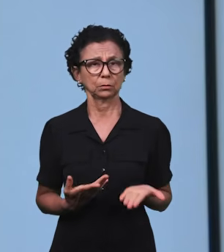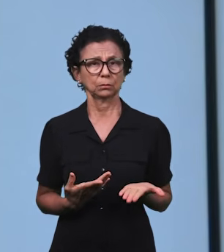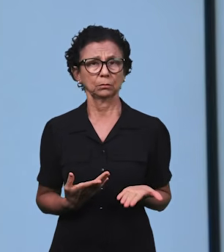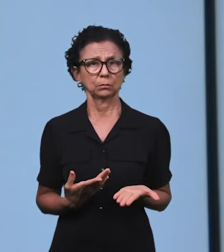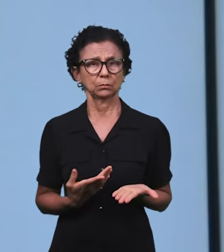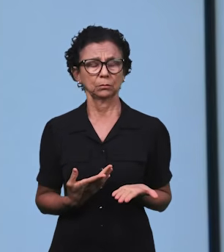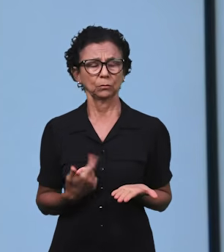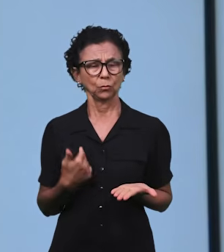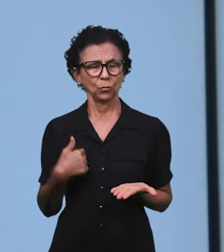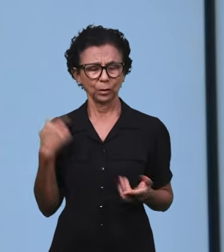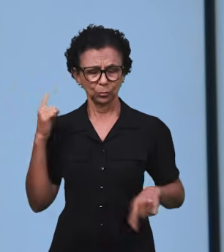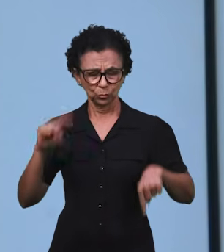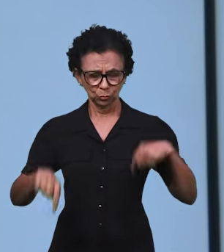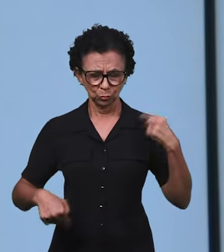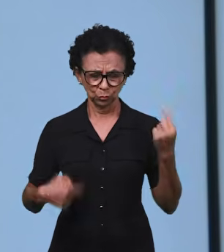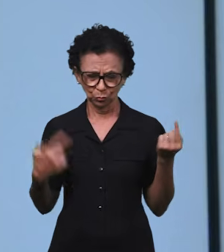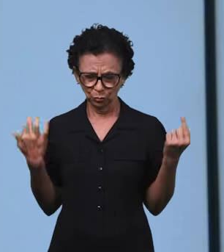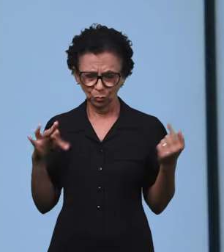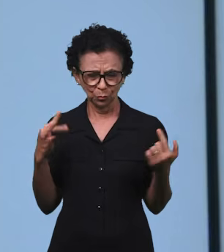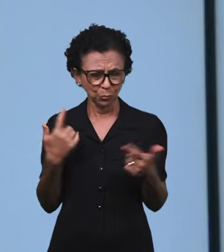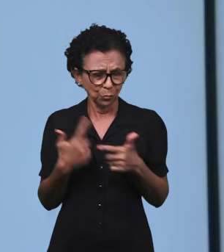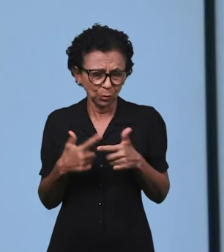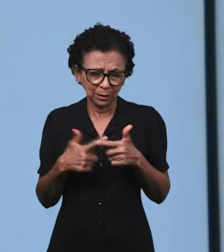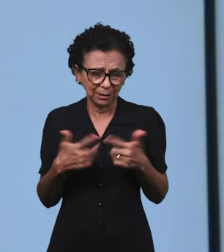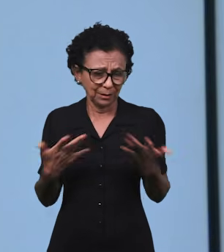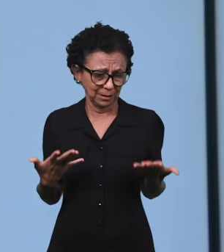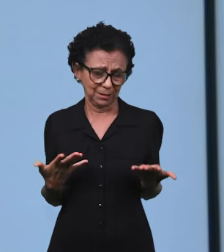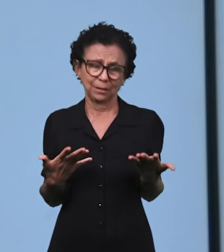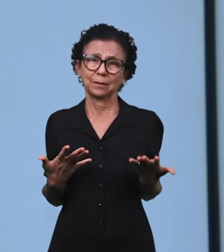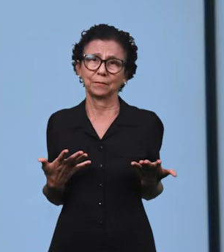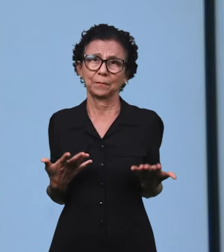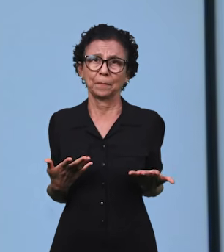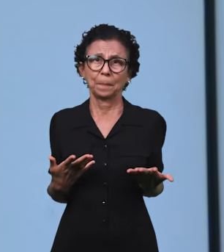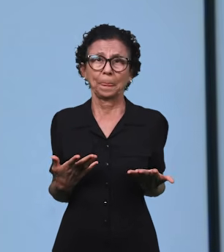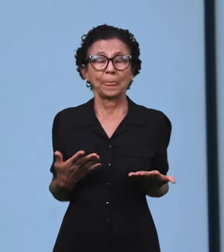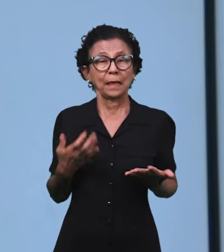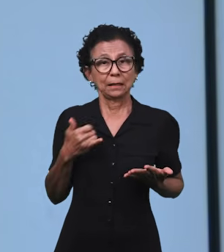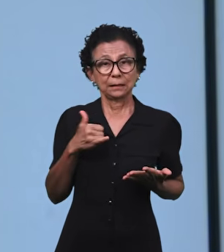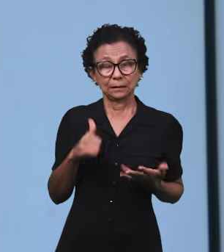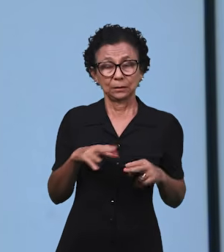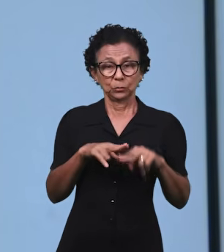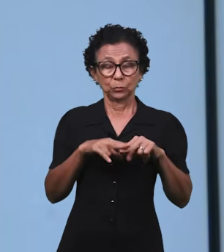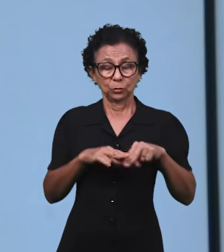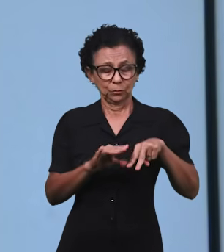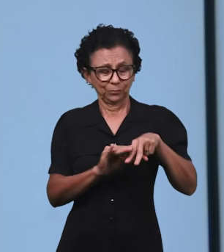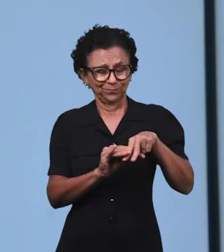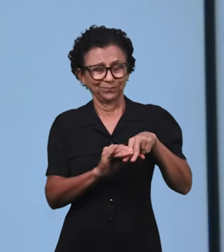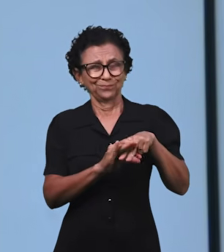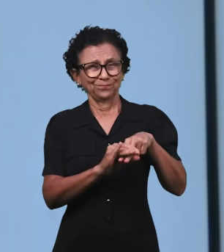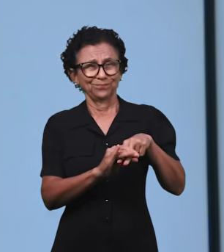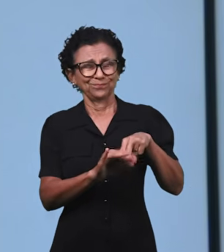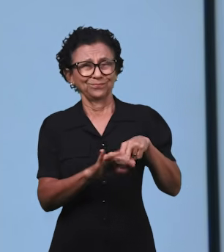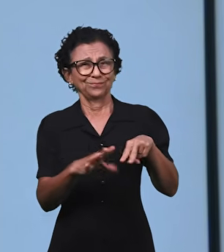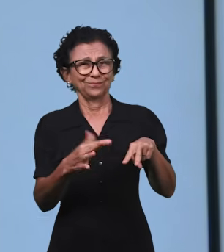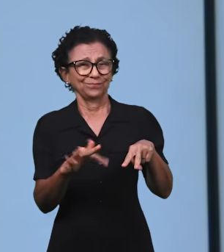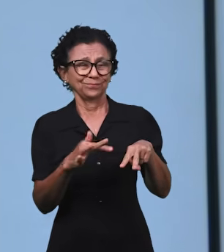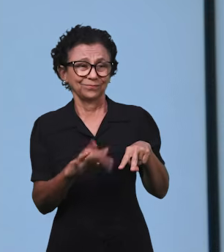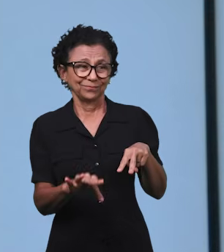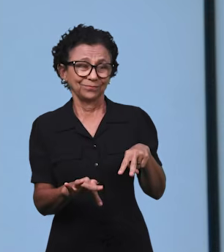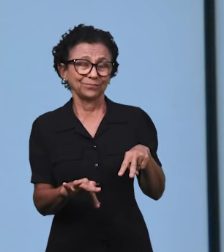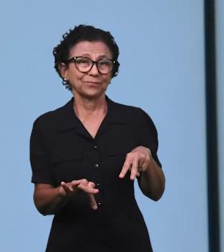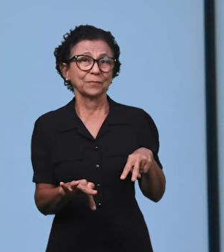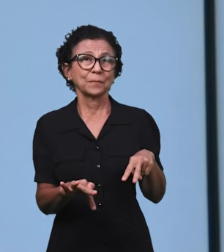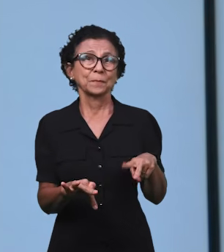que eu tenho essa dor? Qual o motivo da minha dor? E que quando chegar, se o motivo da dor for a fibromialgia, a gente sabe